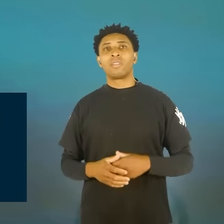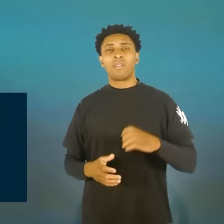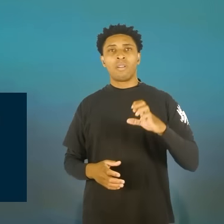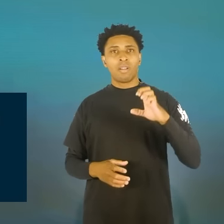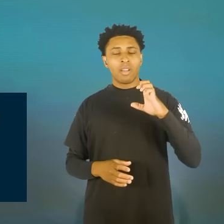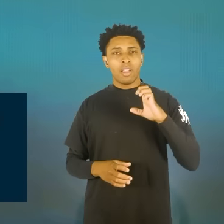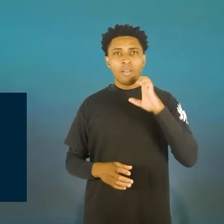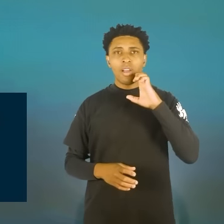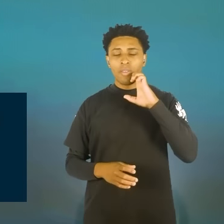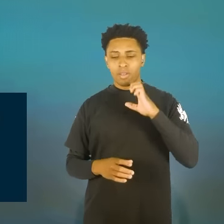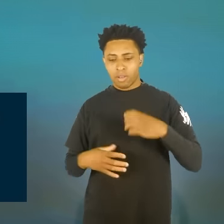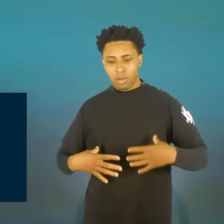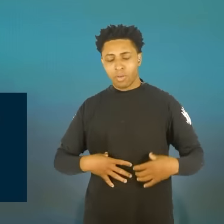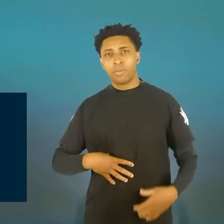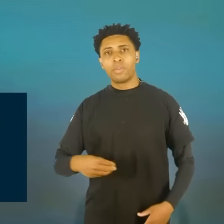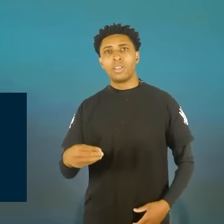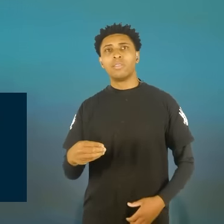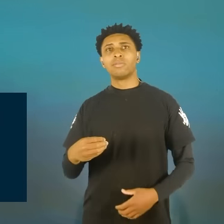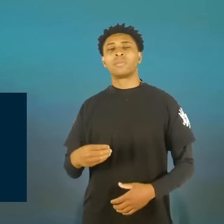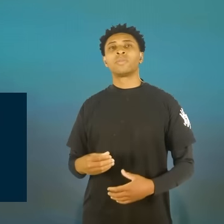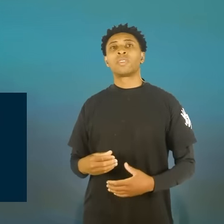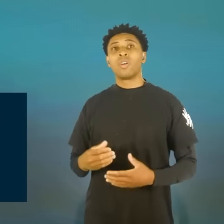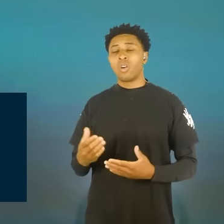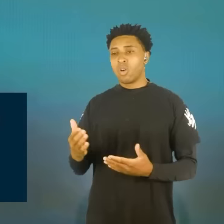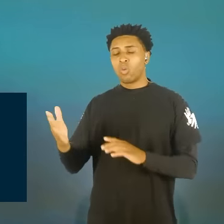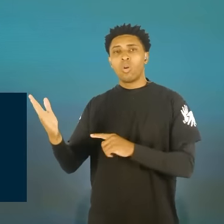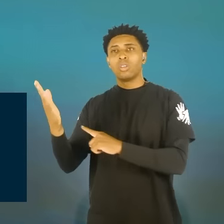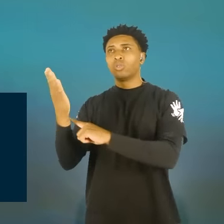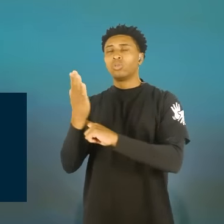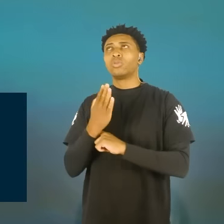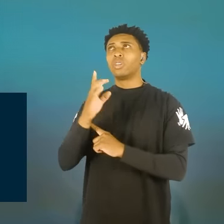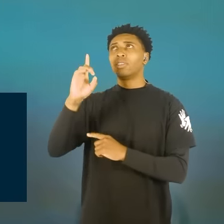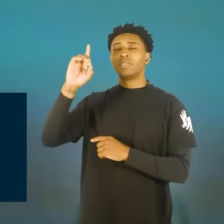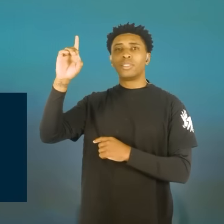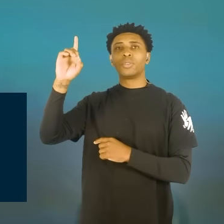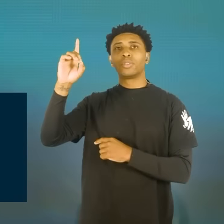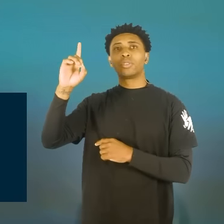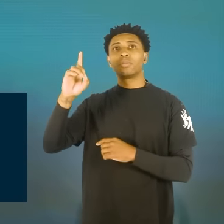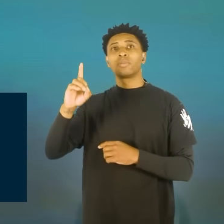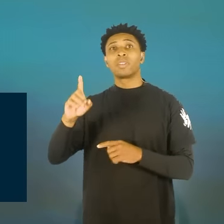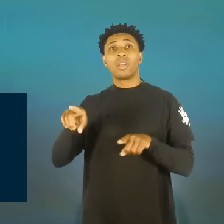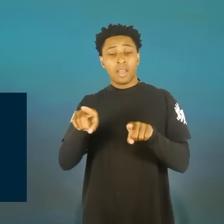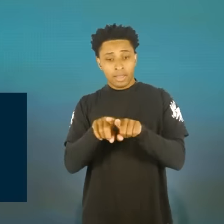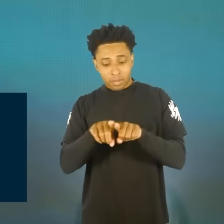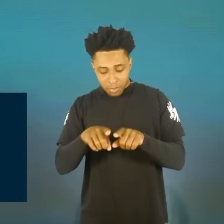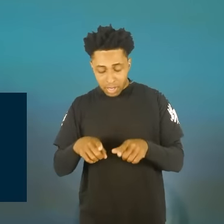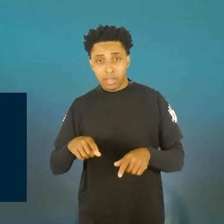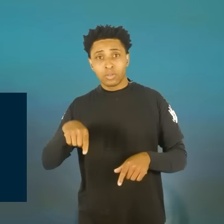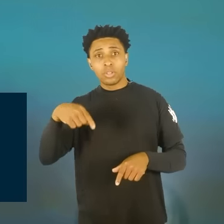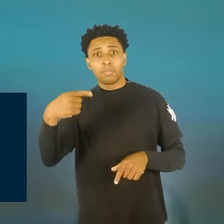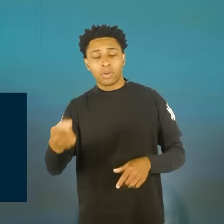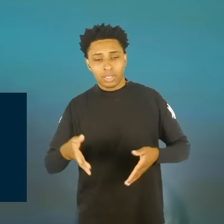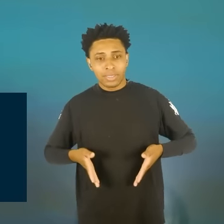um filho homem, com a ajuda do Senhor. Deu à luz também a Abel,